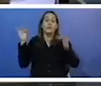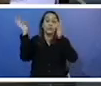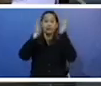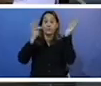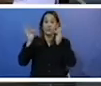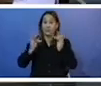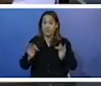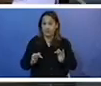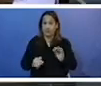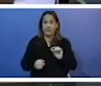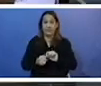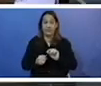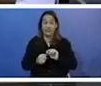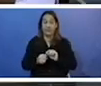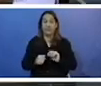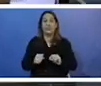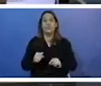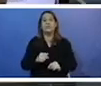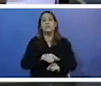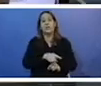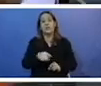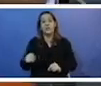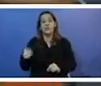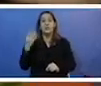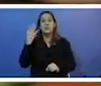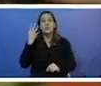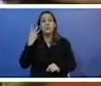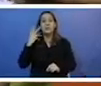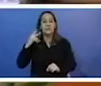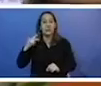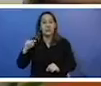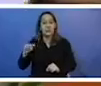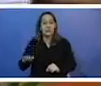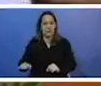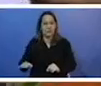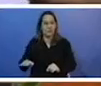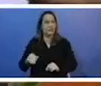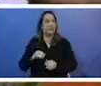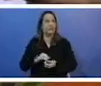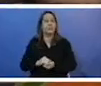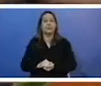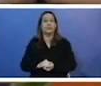ele é destinado ao público infantil.